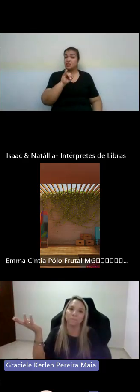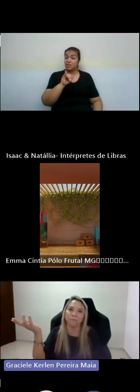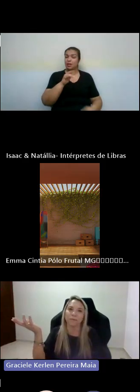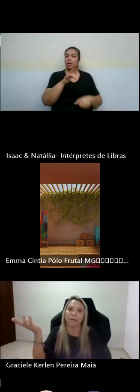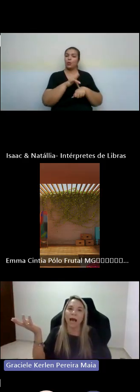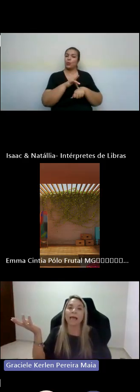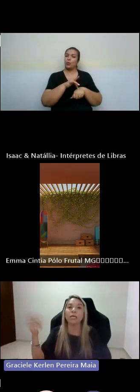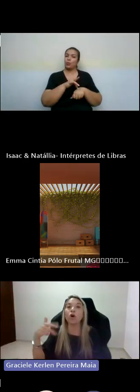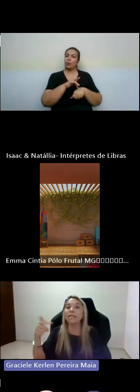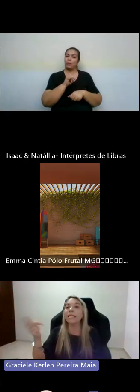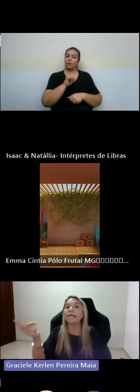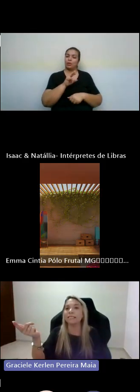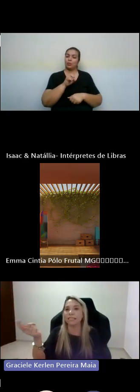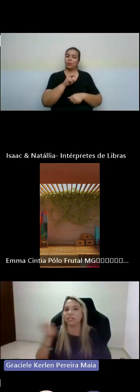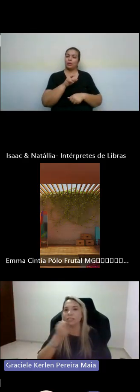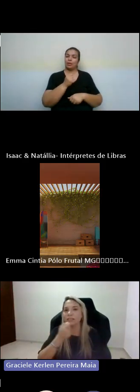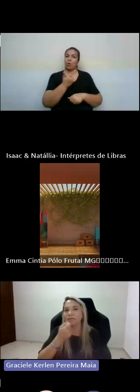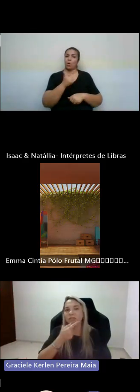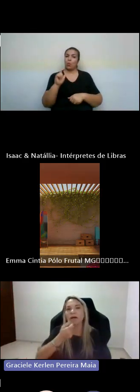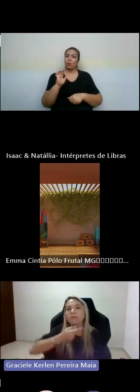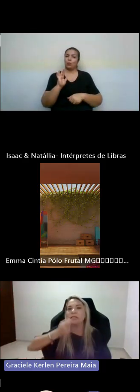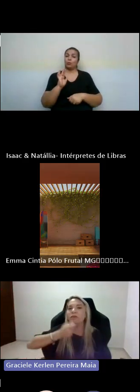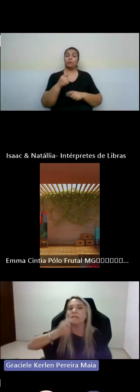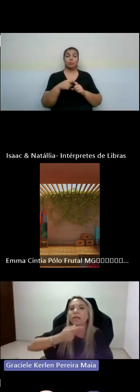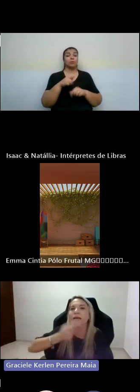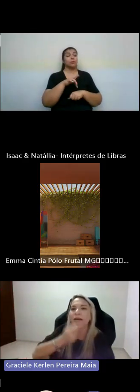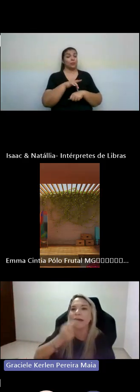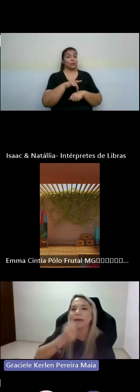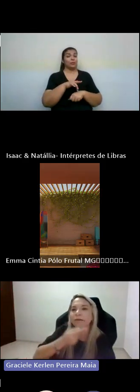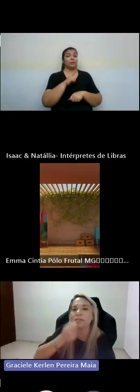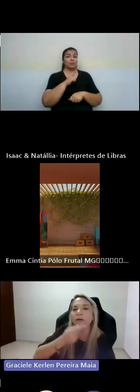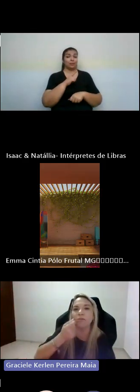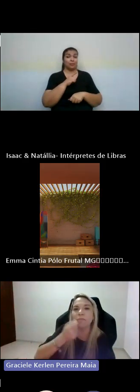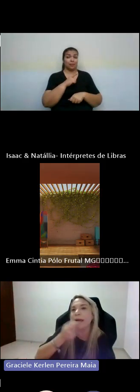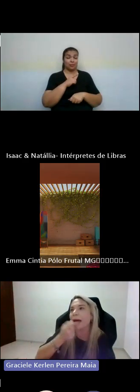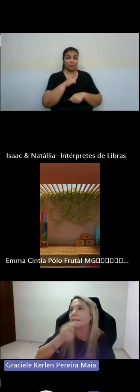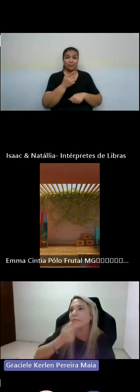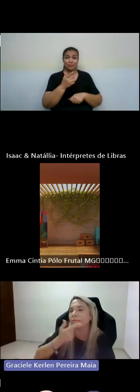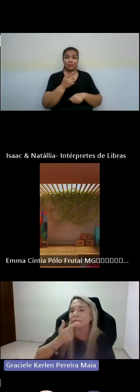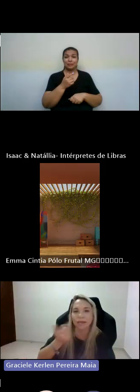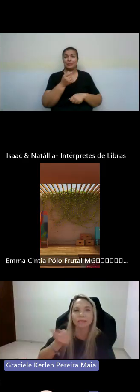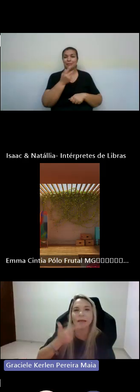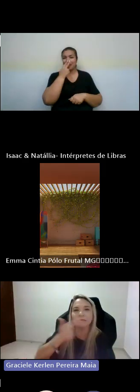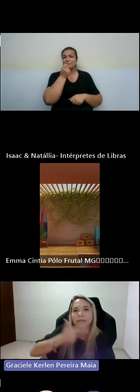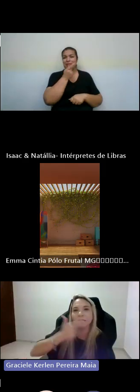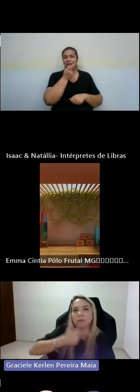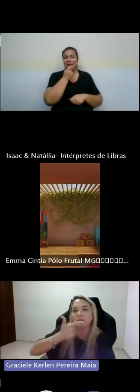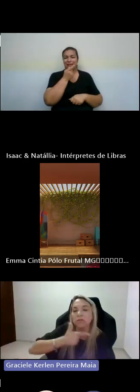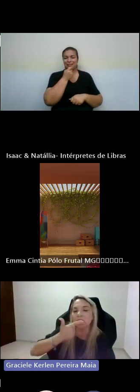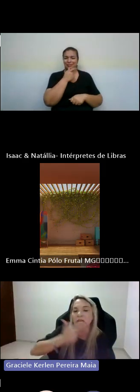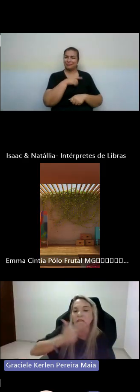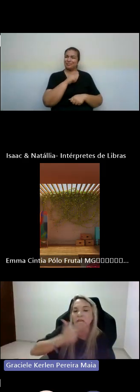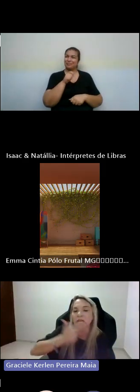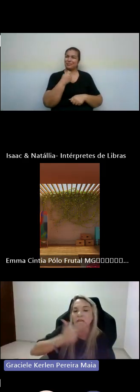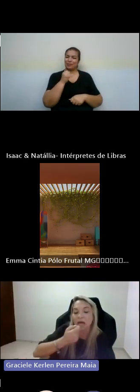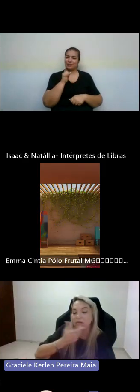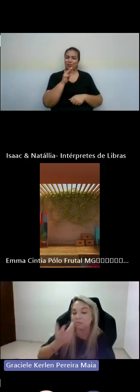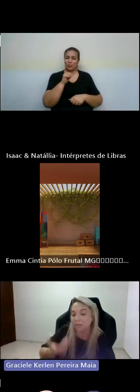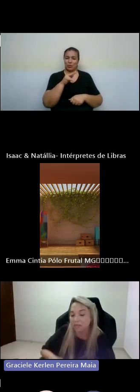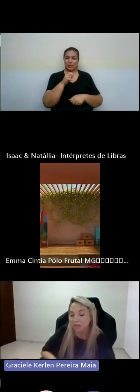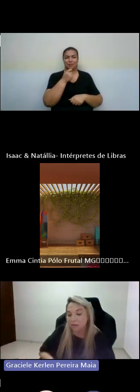irônica. A ironia existe. O sinal de ironia é o sinal de piada. Engraçado, né? O sinal de ironia é